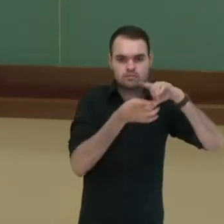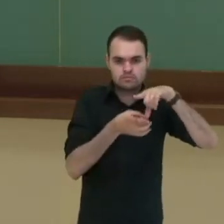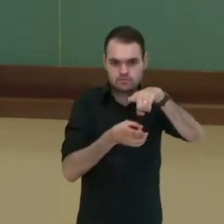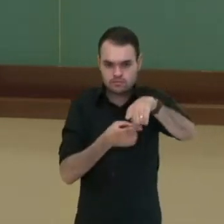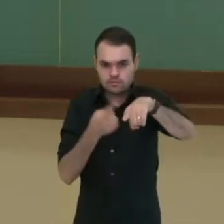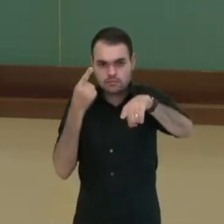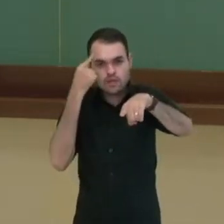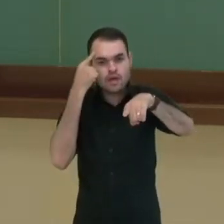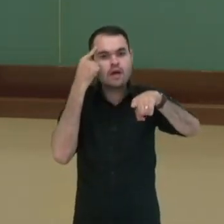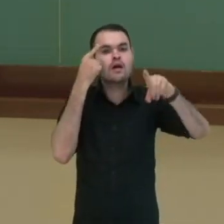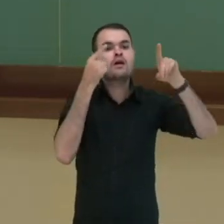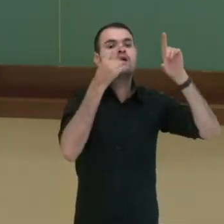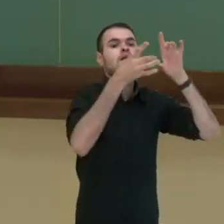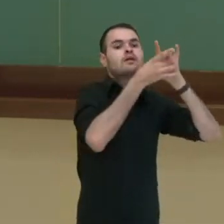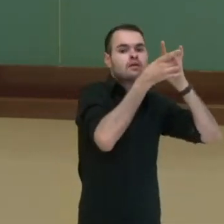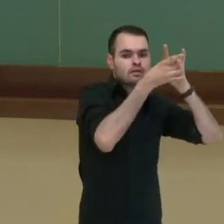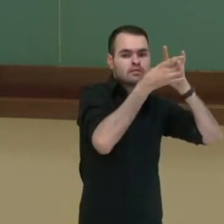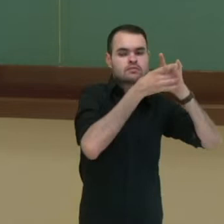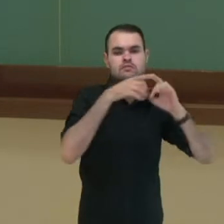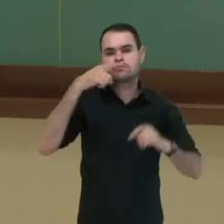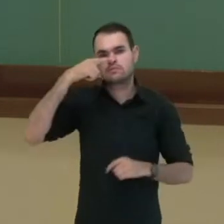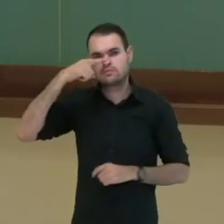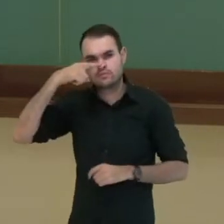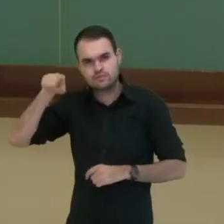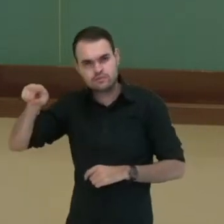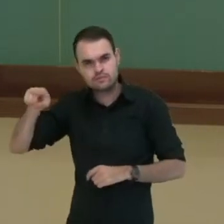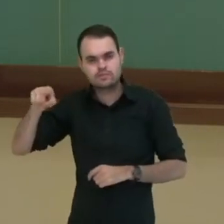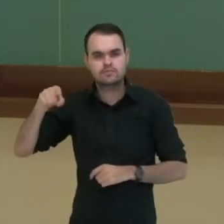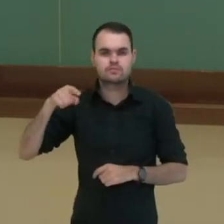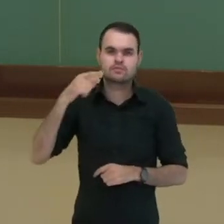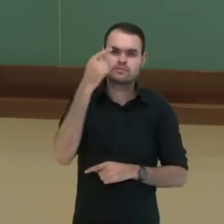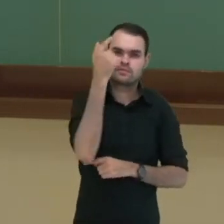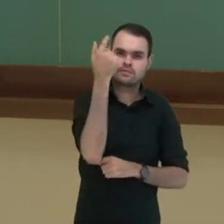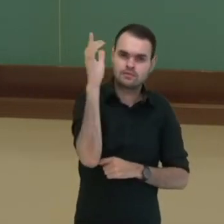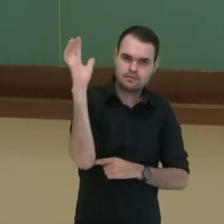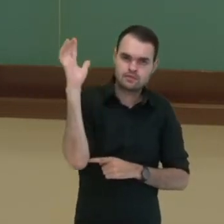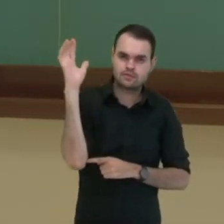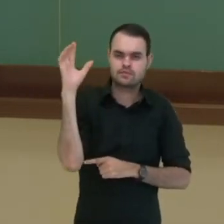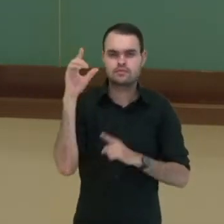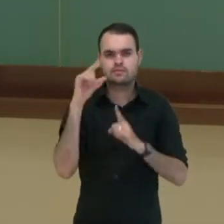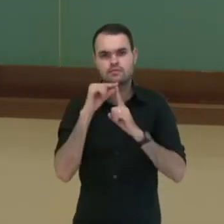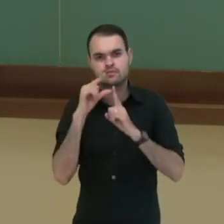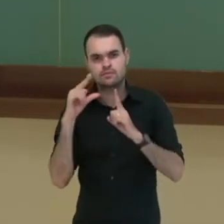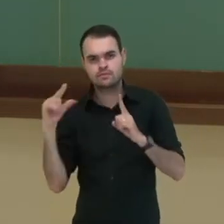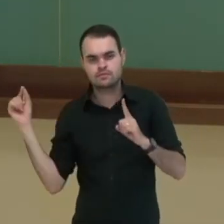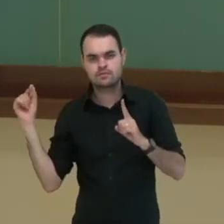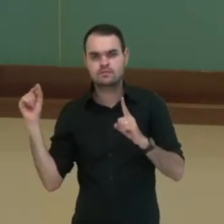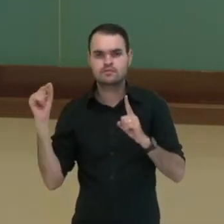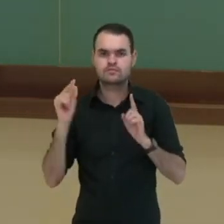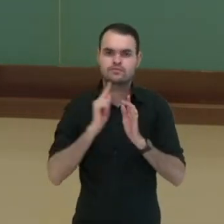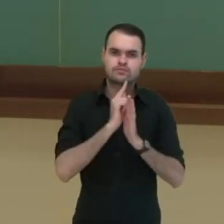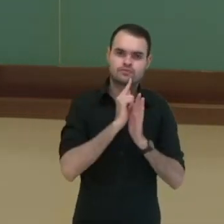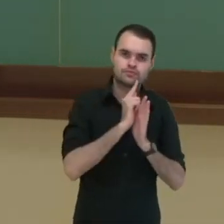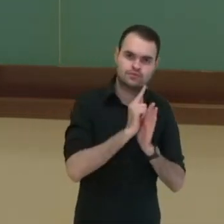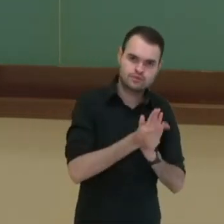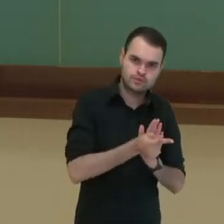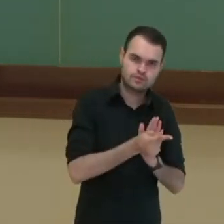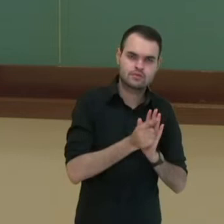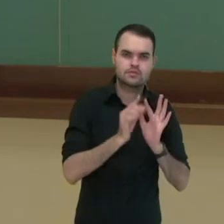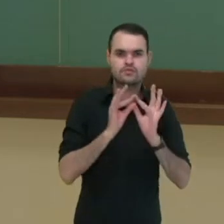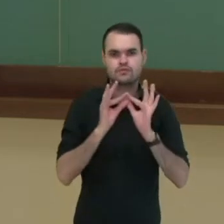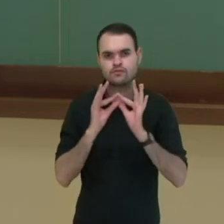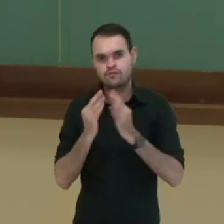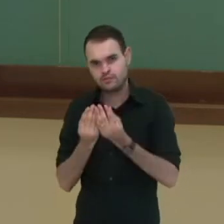espécie do elefante, né, das árvores, né, dos vegetais, o gênero, a família que eles